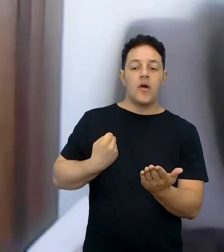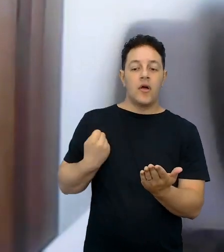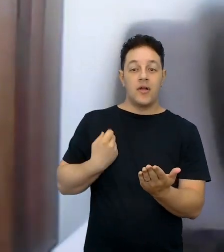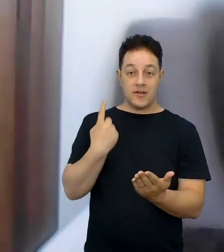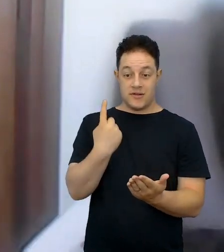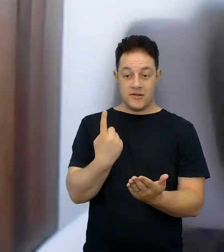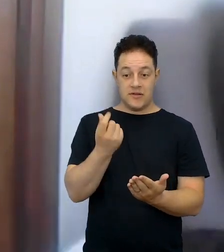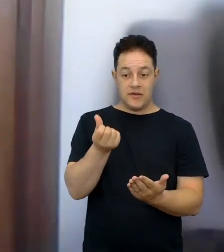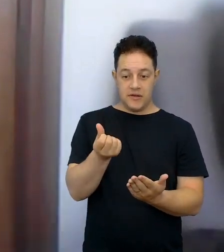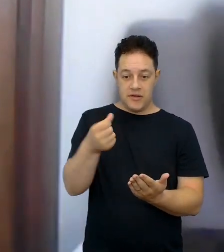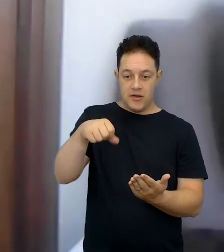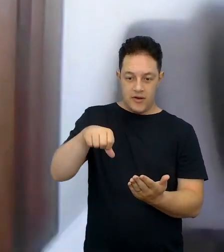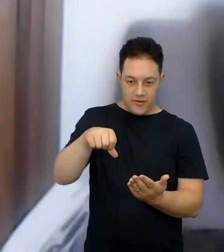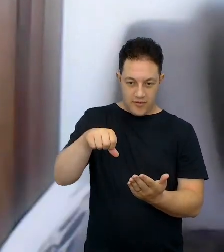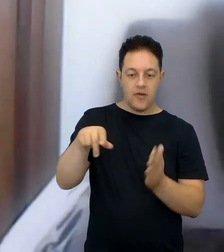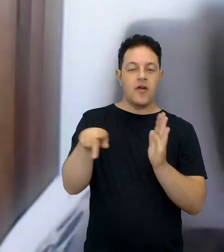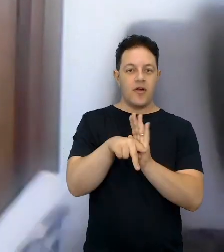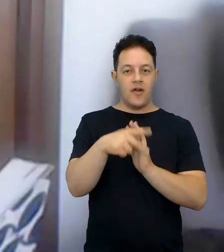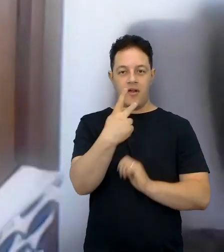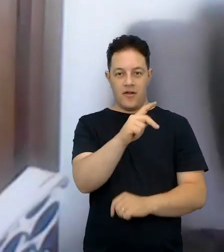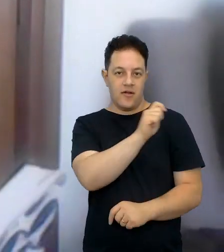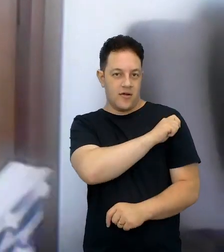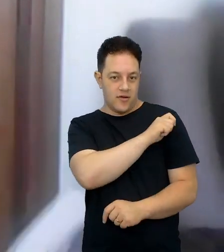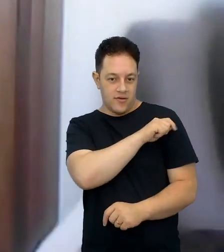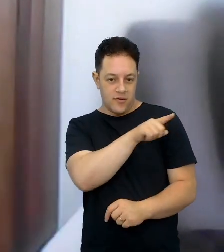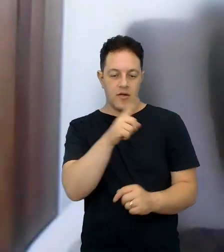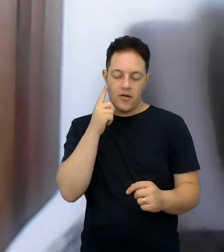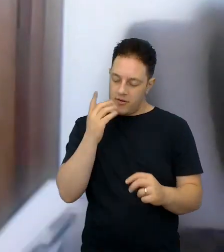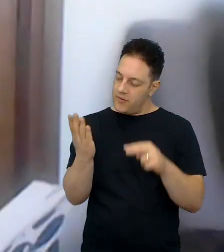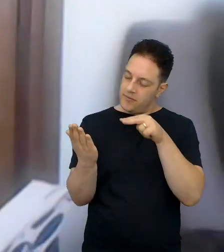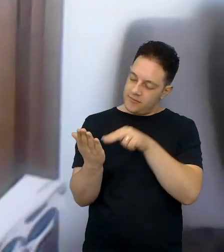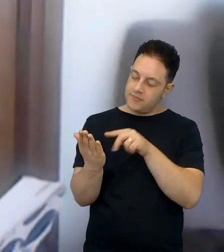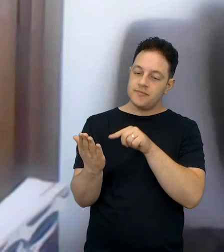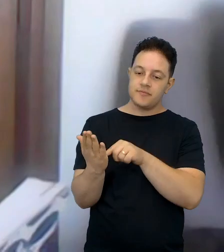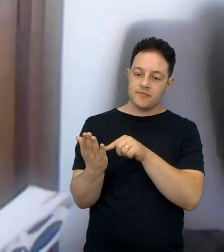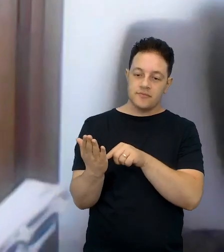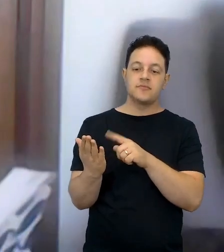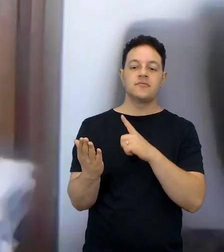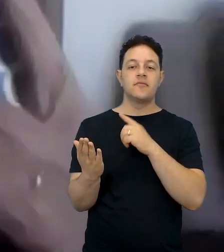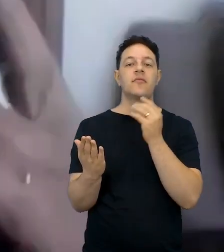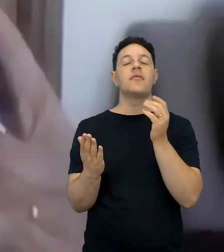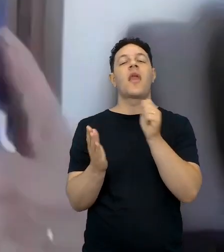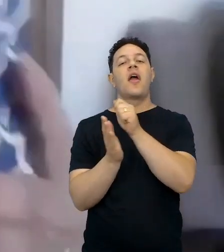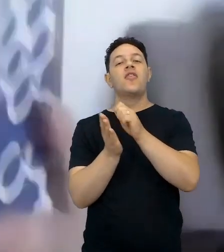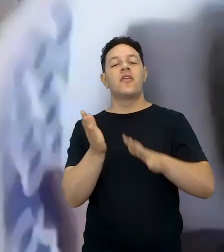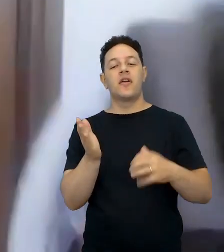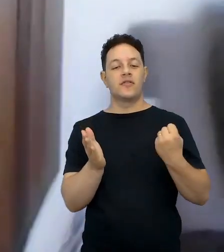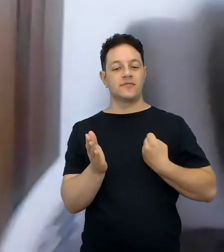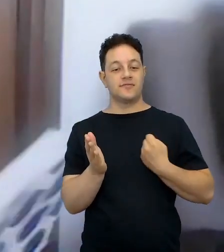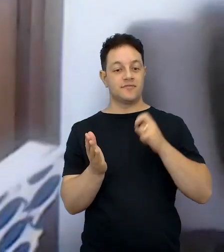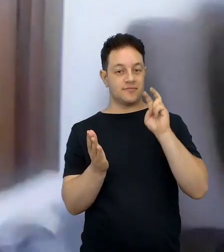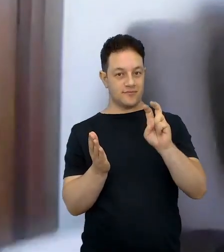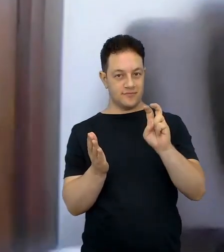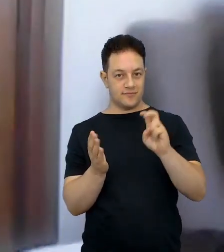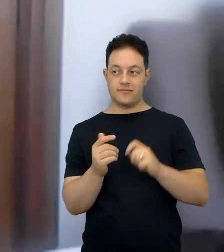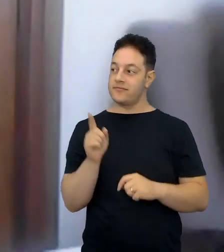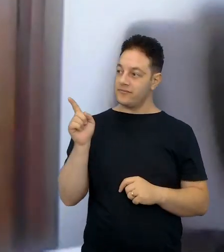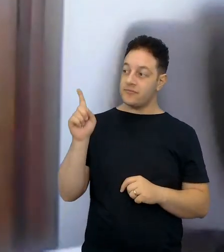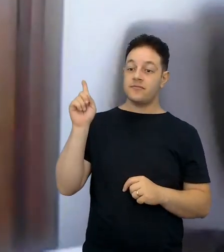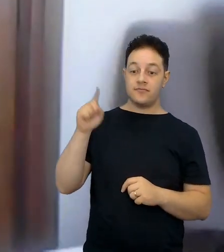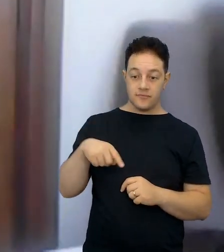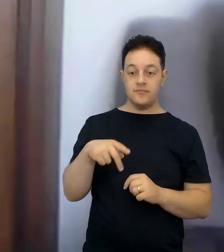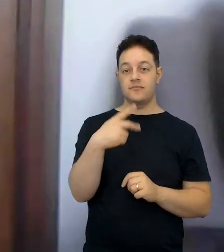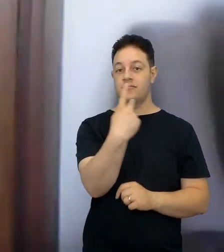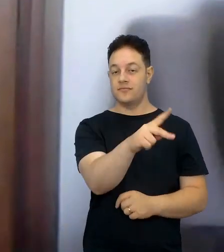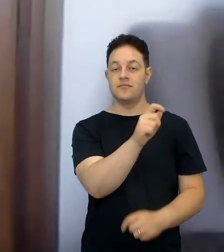169 do caderno do estudante, nós estaremos olhando para a sequência de atividade 5. Eu estou falando do caderno do estudante,